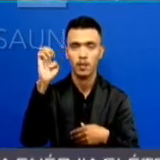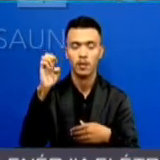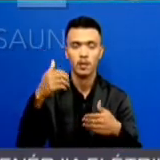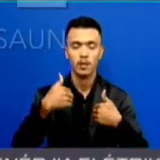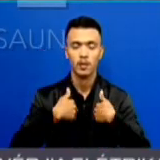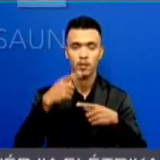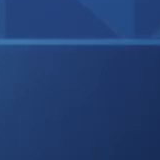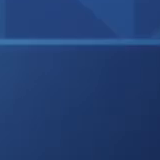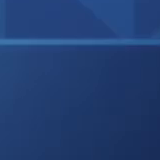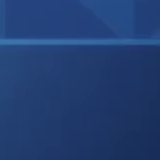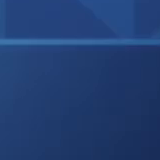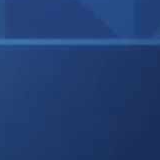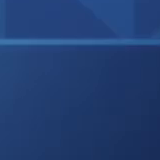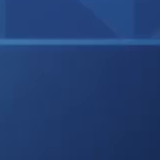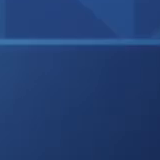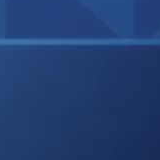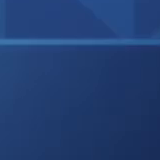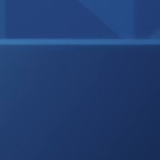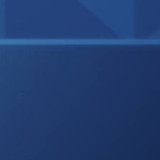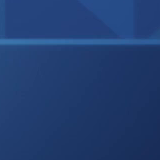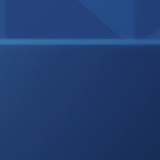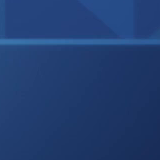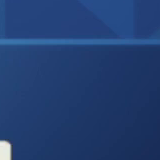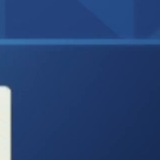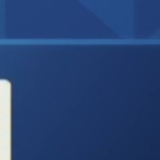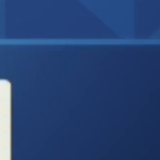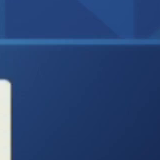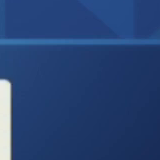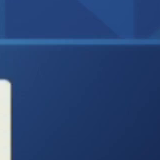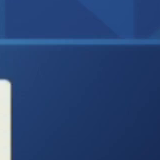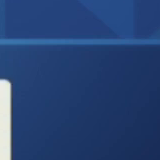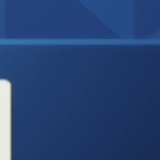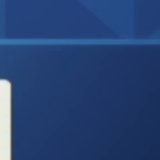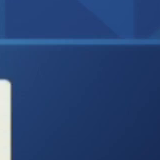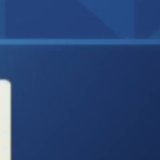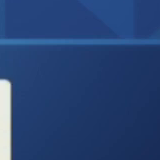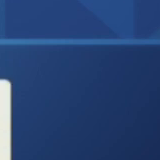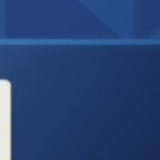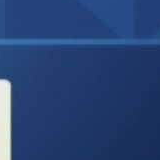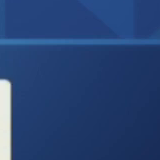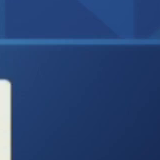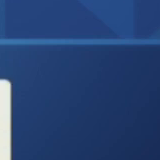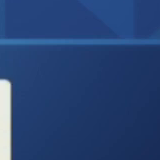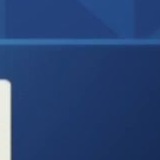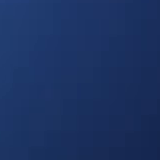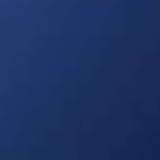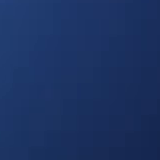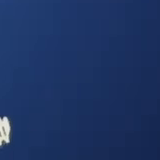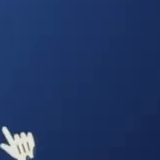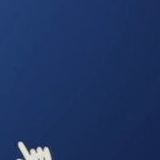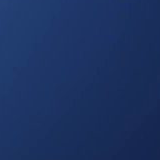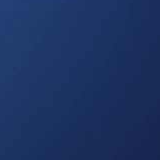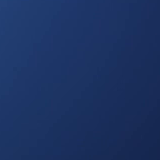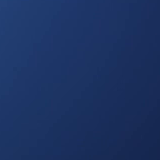Deus, RTTL. Hai, telespectadores atau hedan informasan aktuais no faktuais kita lua inskreva.